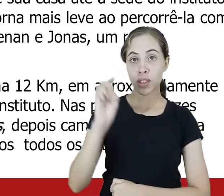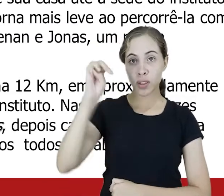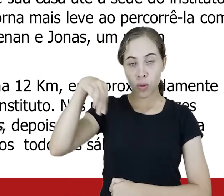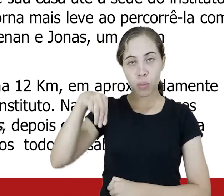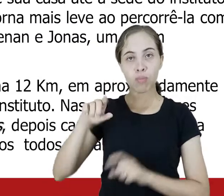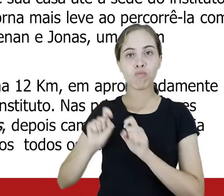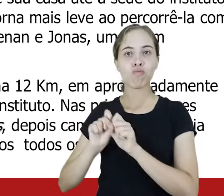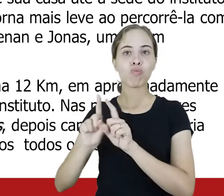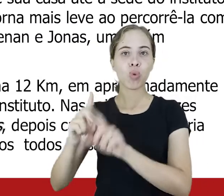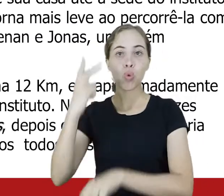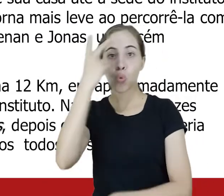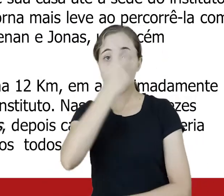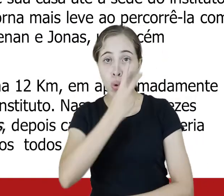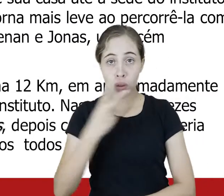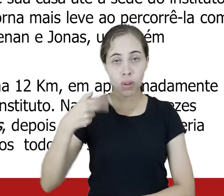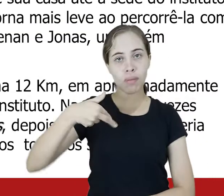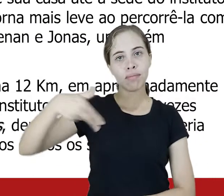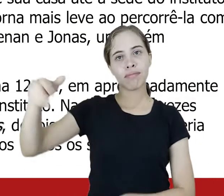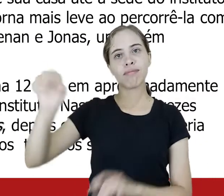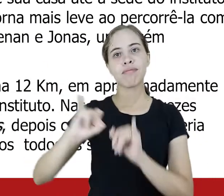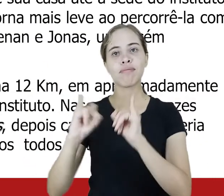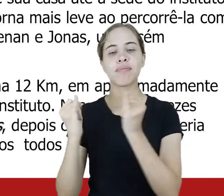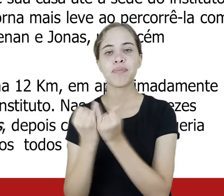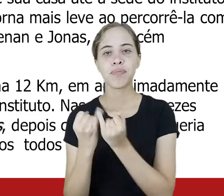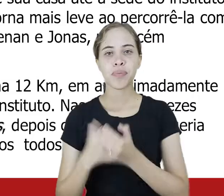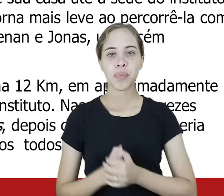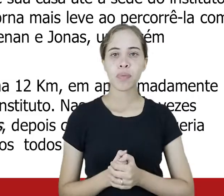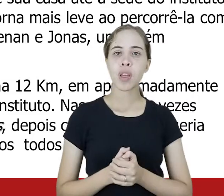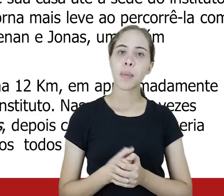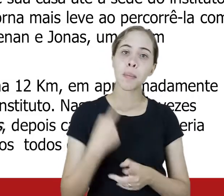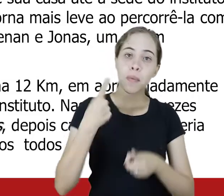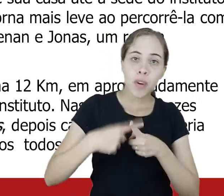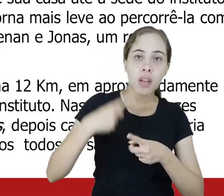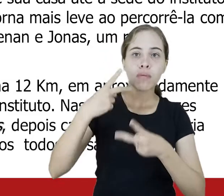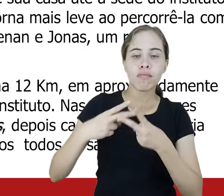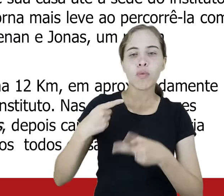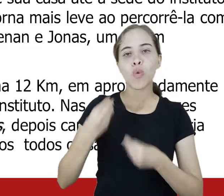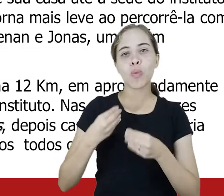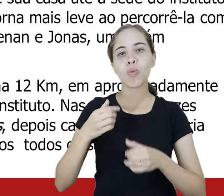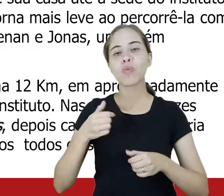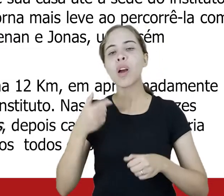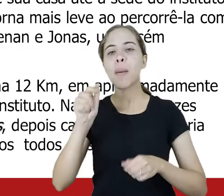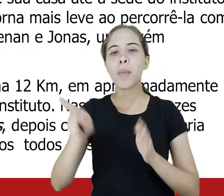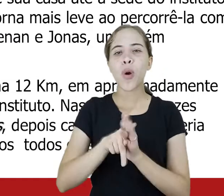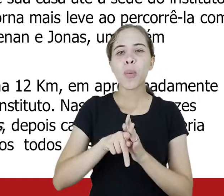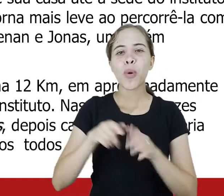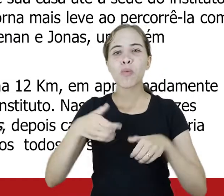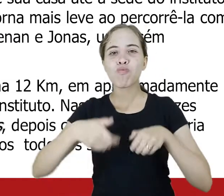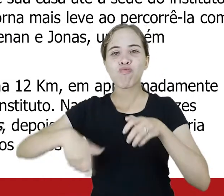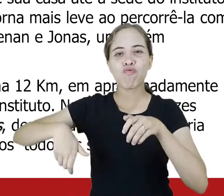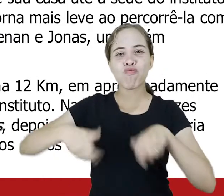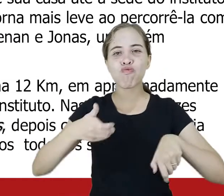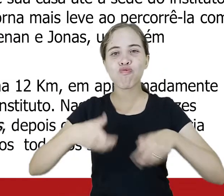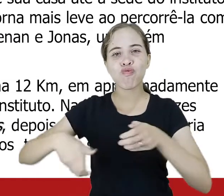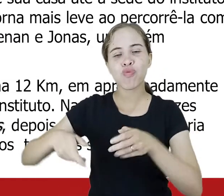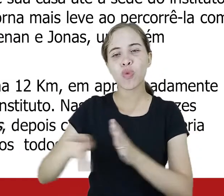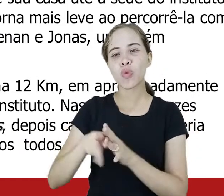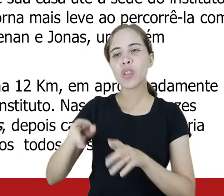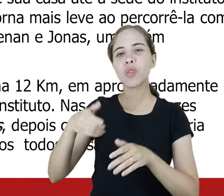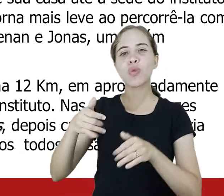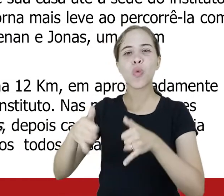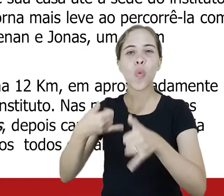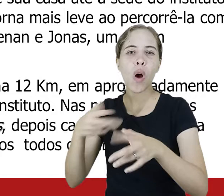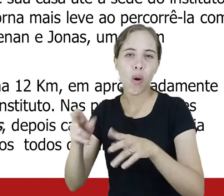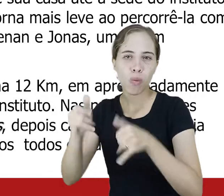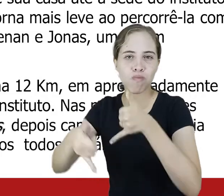aproximadamente 2 horas para o Instituto. Nas primeiras vezes ele vinha de patins, depois caminhando. Disse